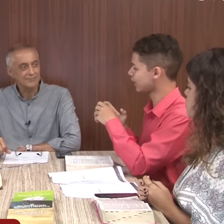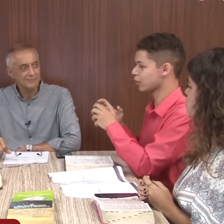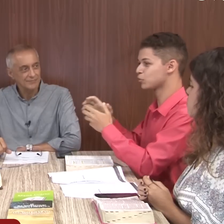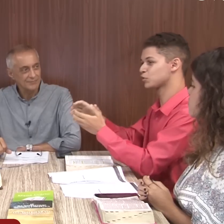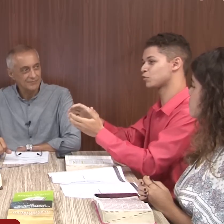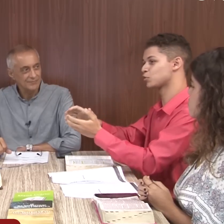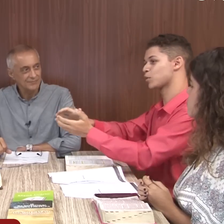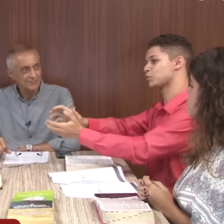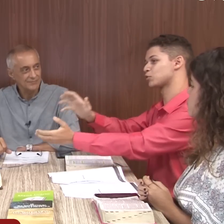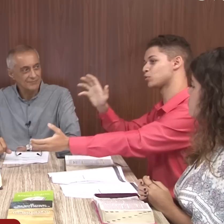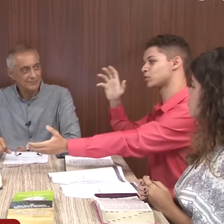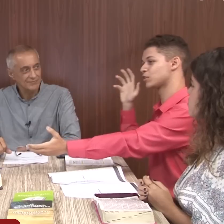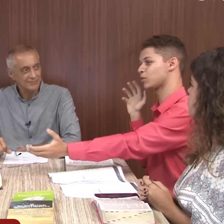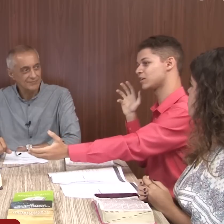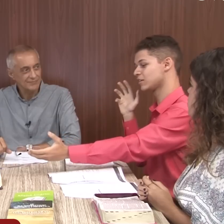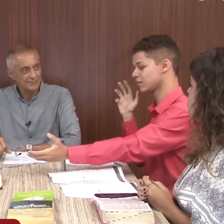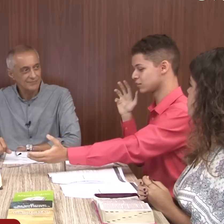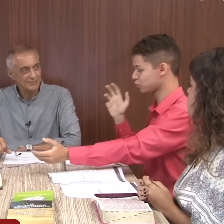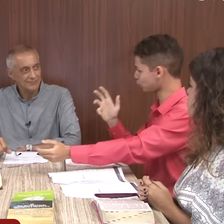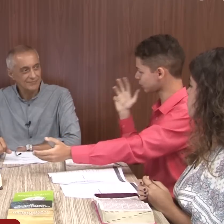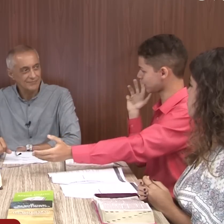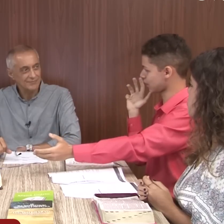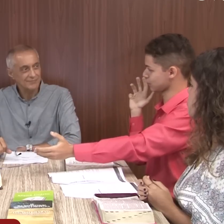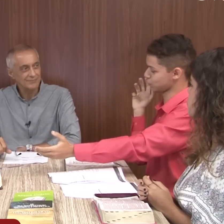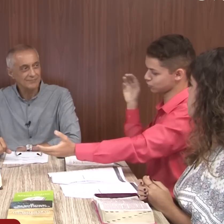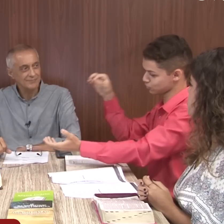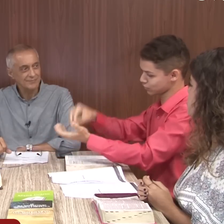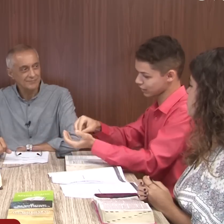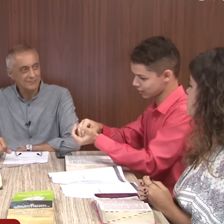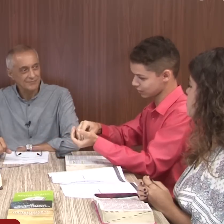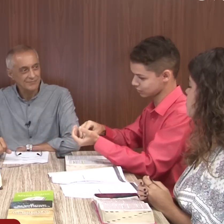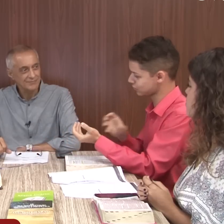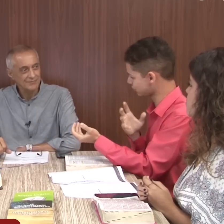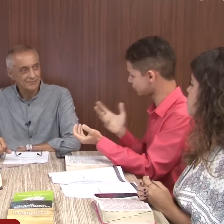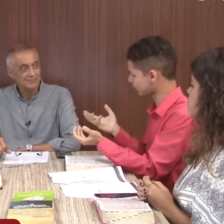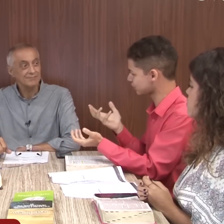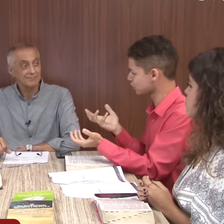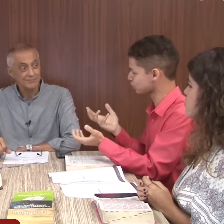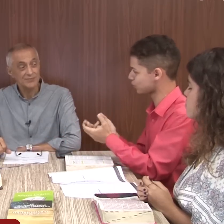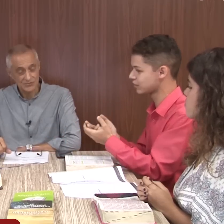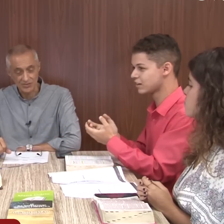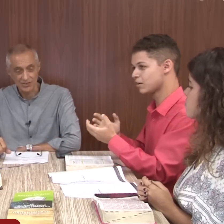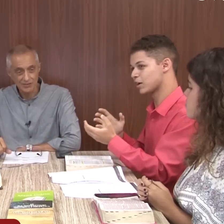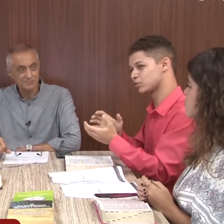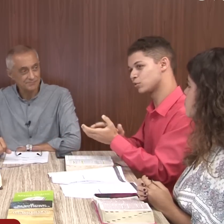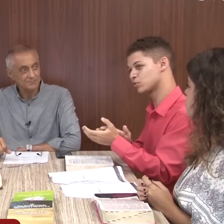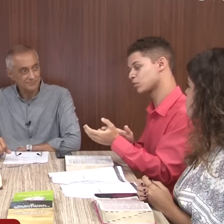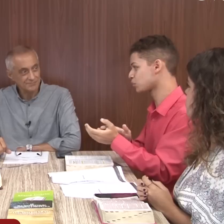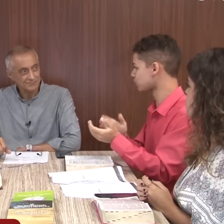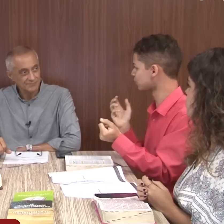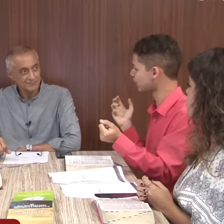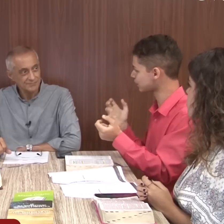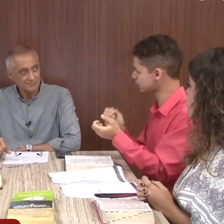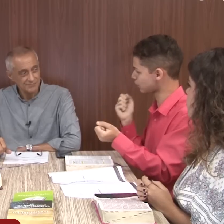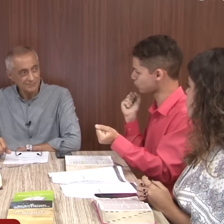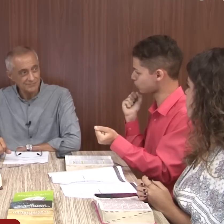história. É como se fosse uma pessoa que olha de fora da casa. Nós estamos na casa, que se trata da história. Sim. Mas Deus